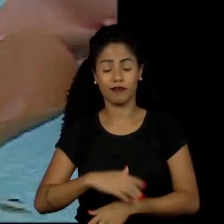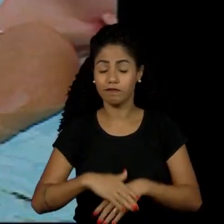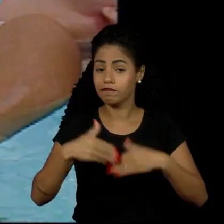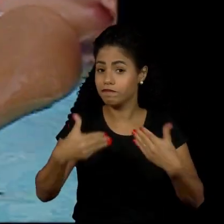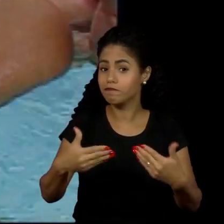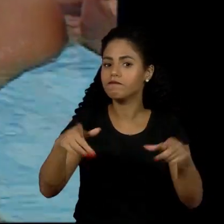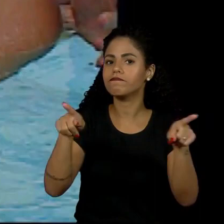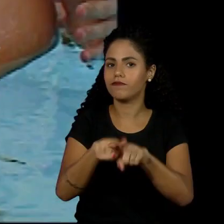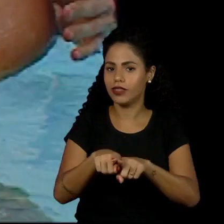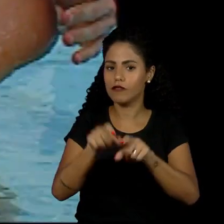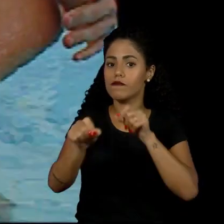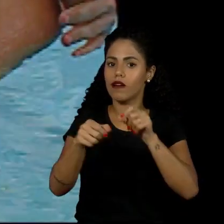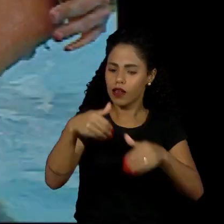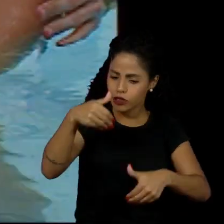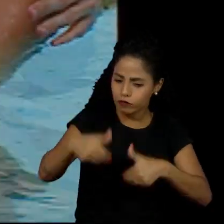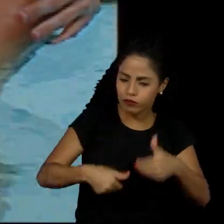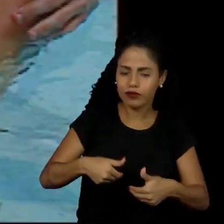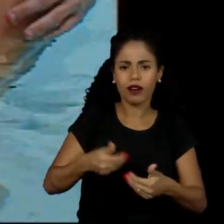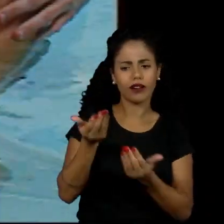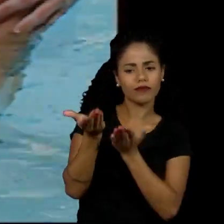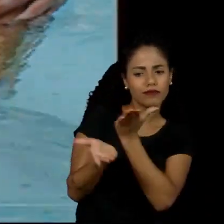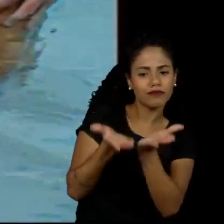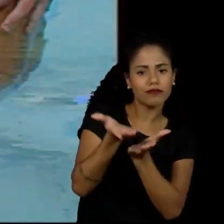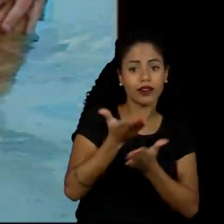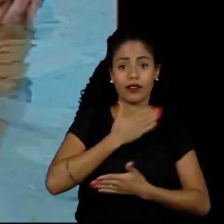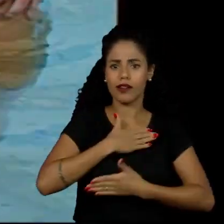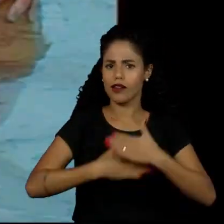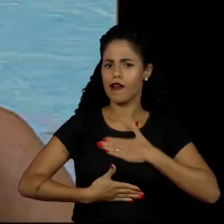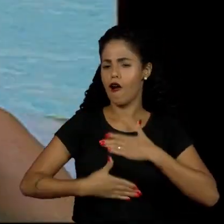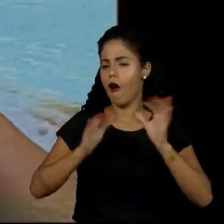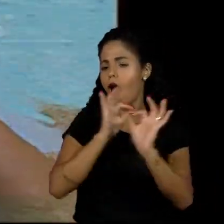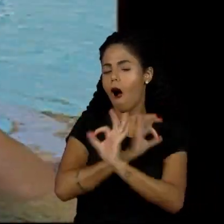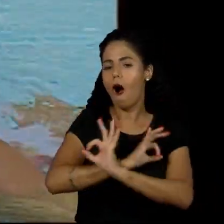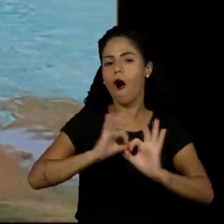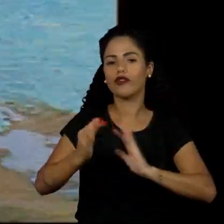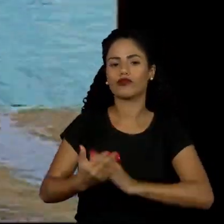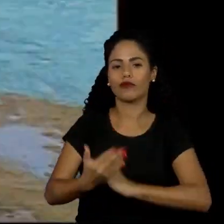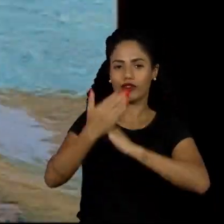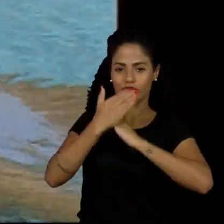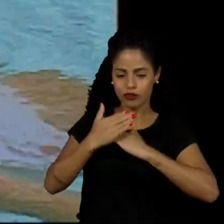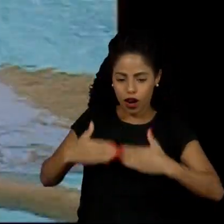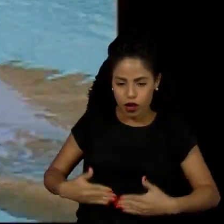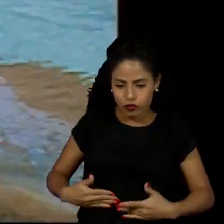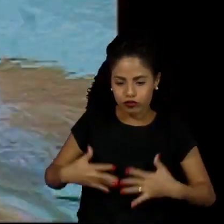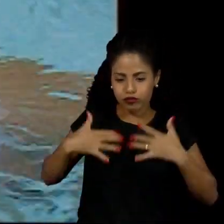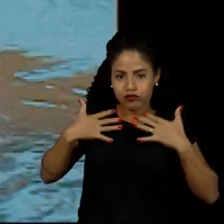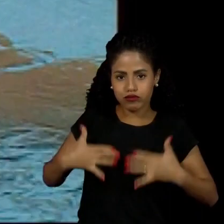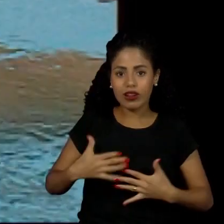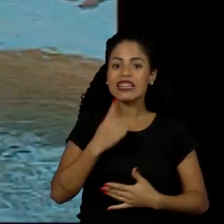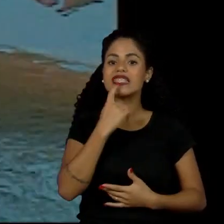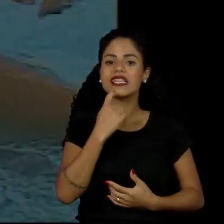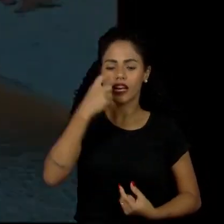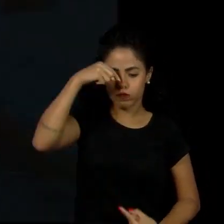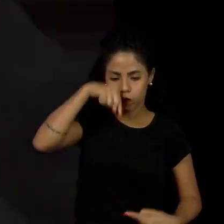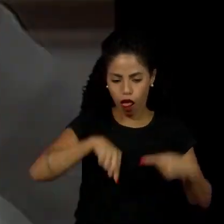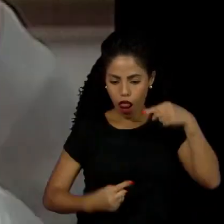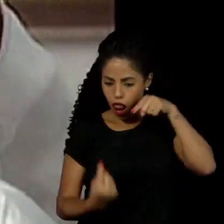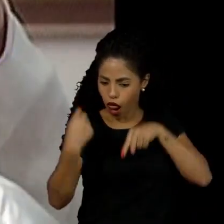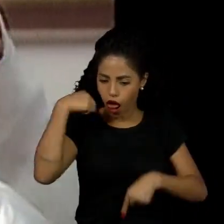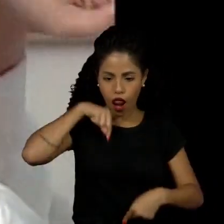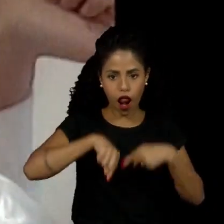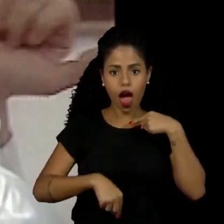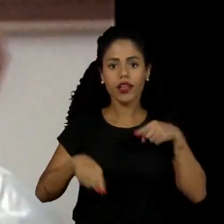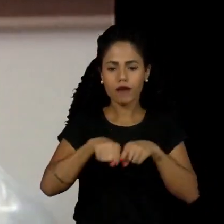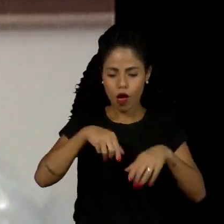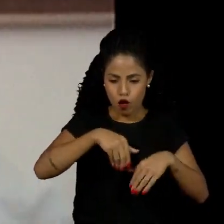Além disso, a terapia corporal traz benefícios ao sistema imunológico, à circulação sanguínea e ao metabolismo, e